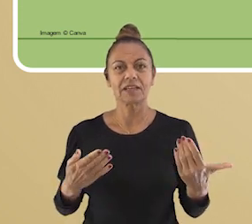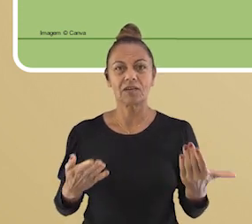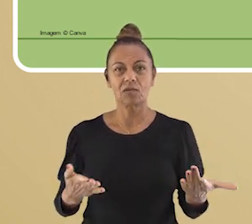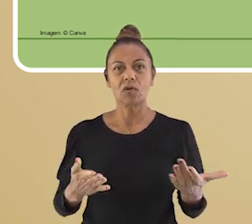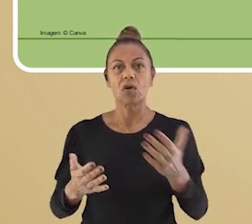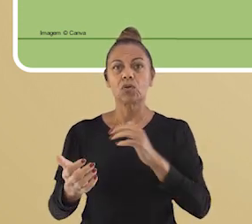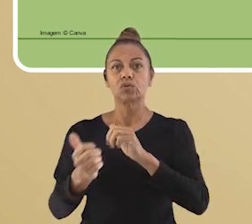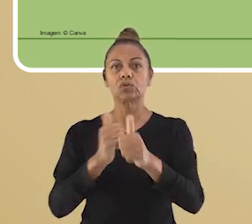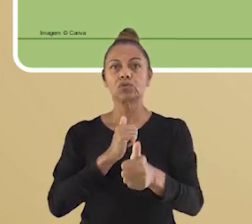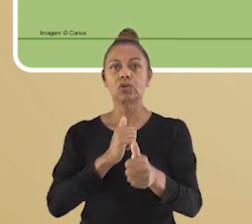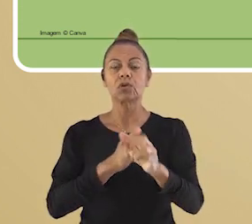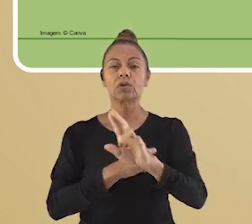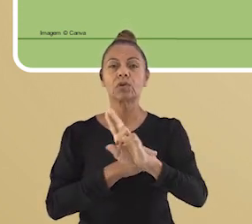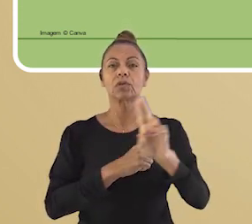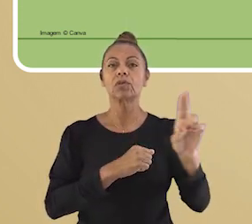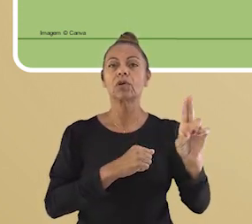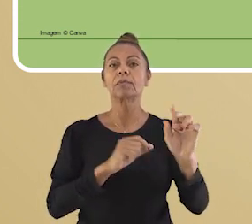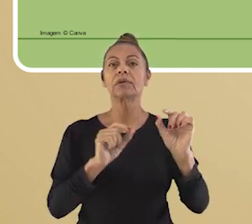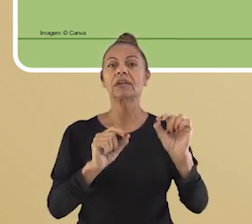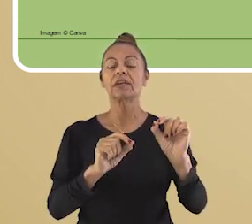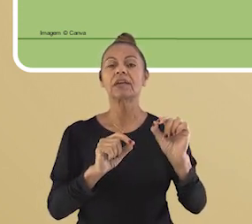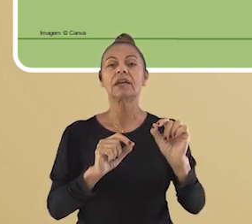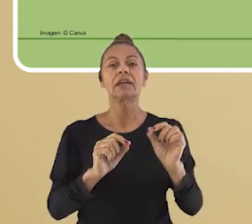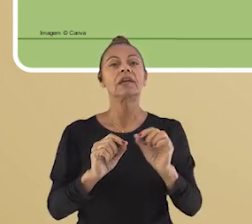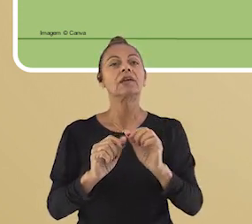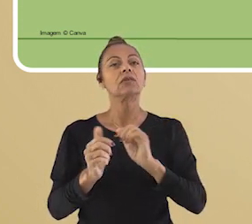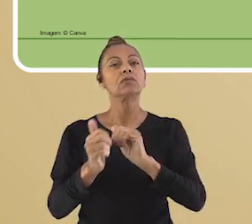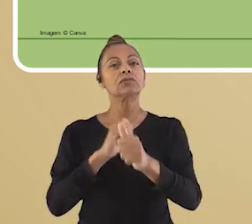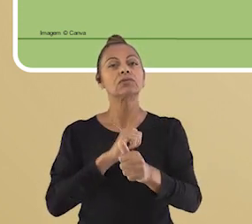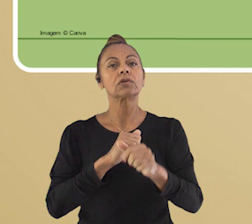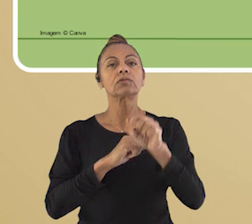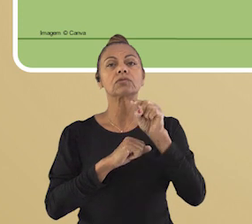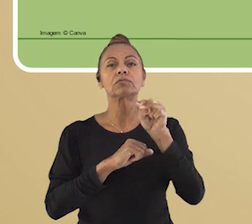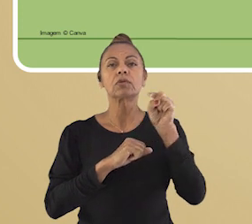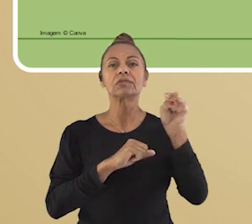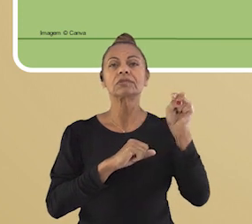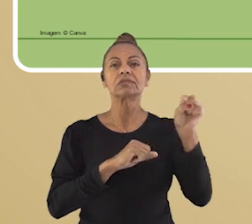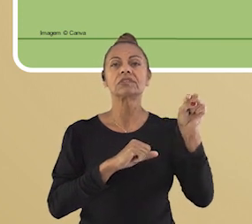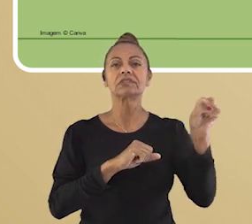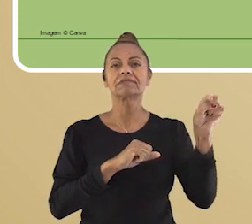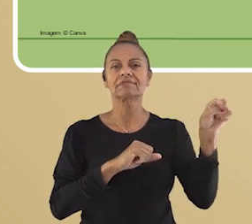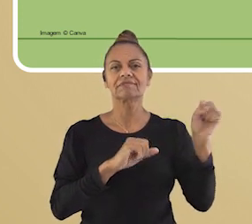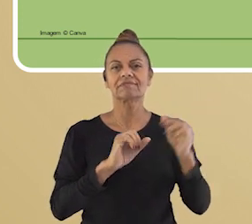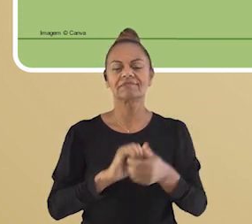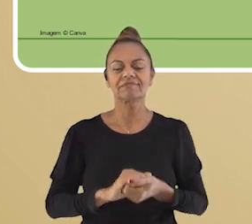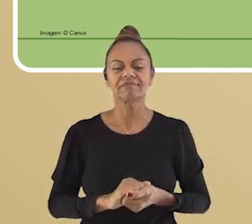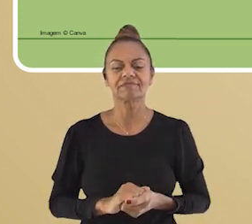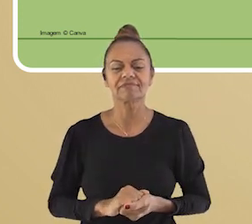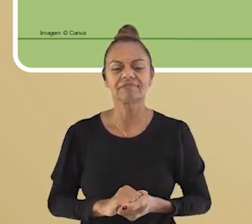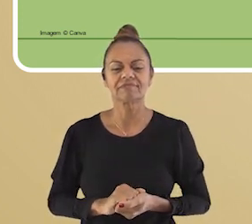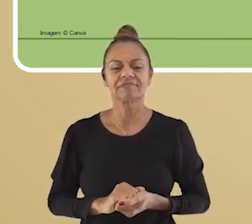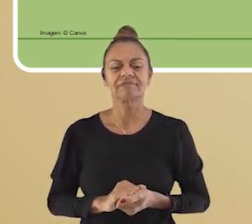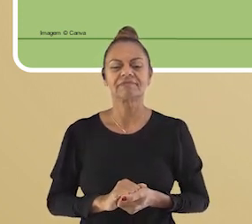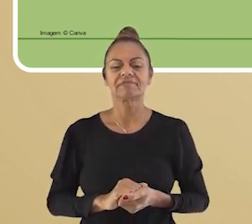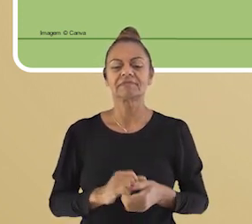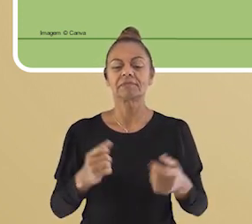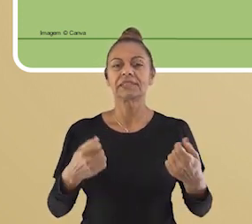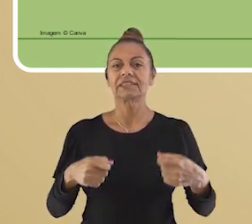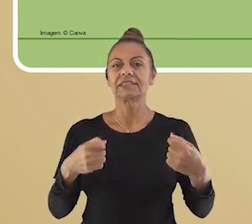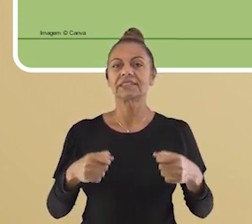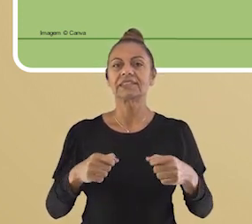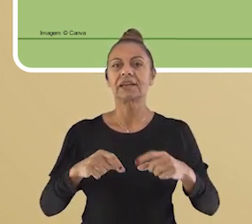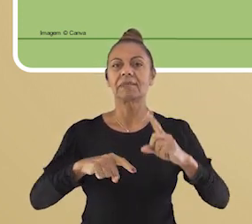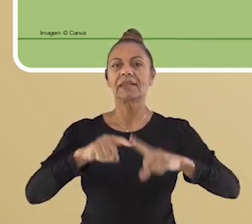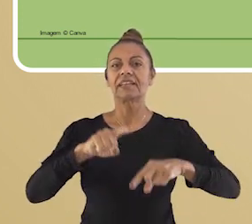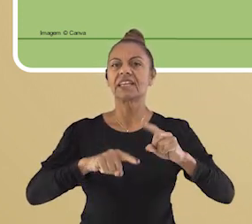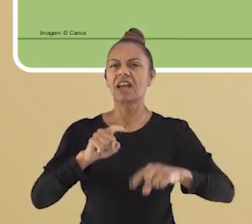bem fácil, e as regras são muito importantes para poder jogar. O jogo se chama Jogo dos Pontinhos, e para jogar precisa